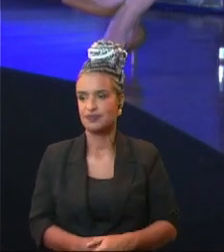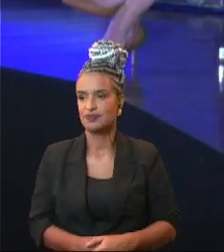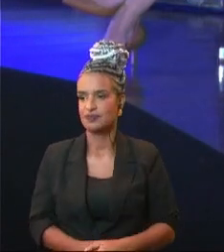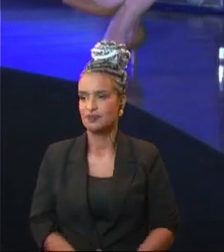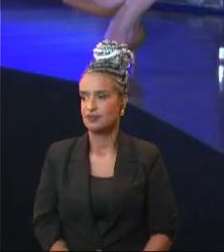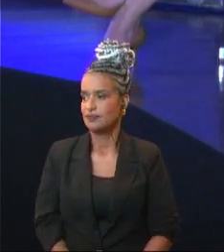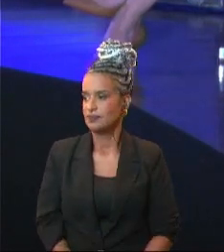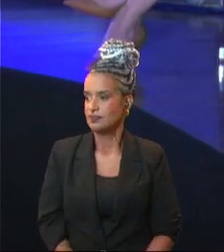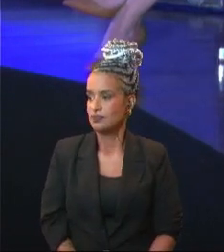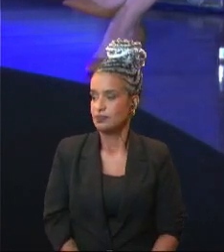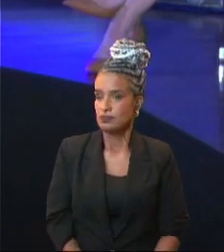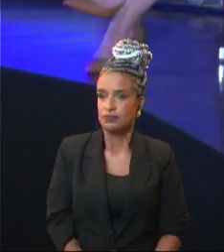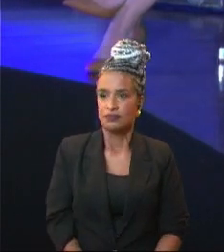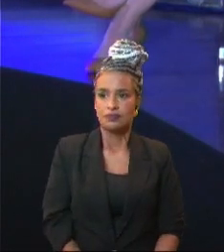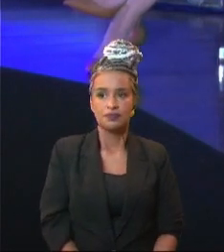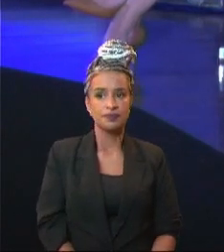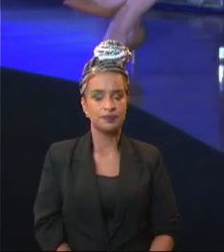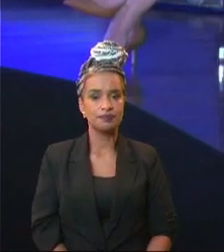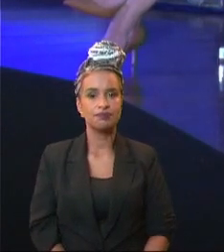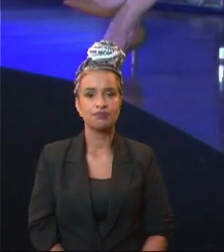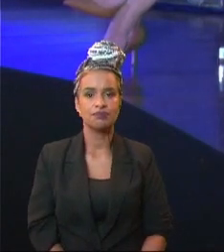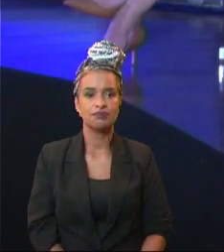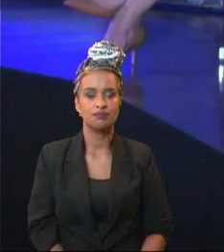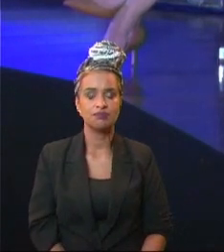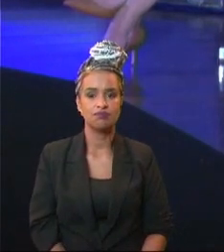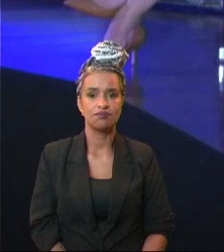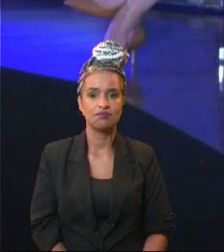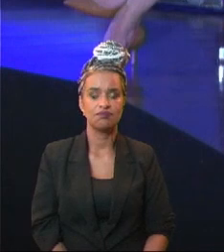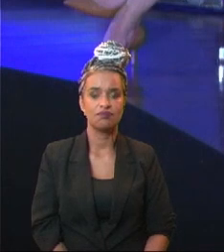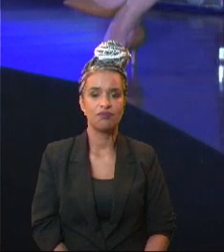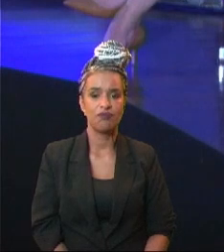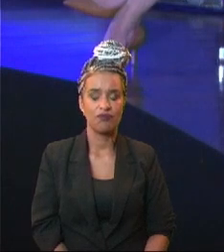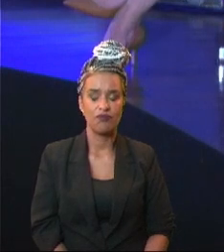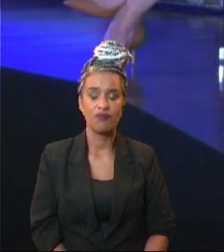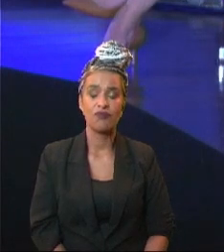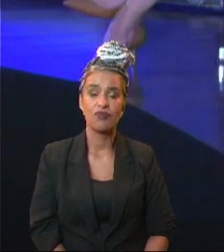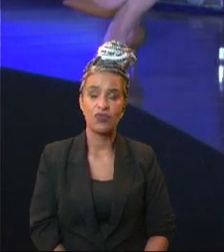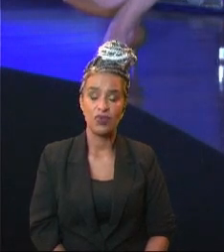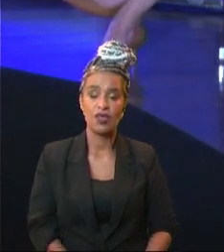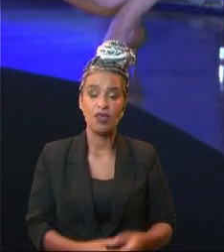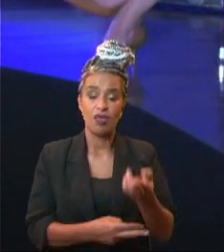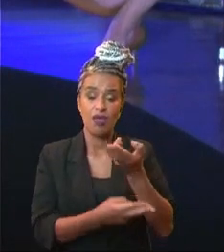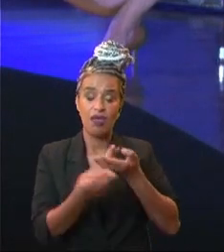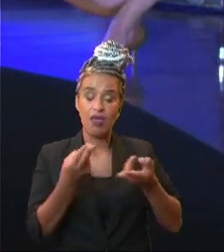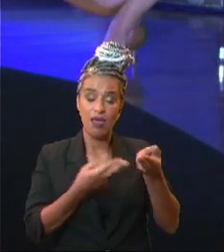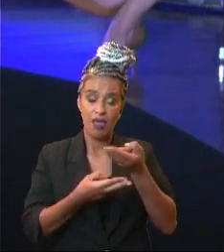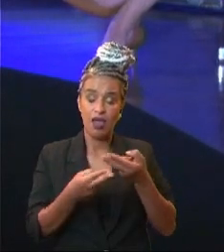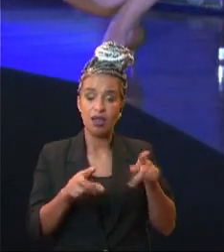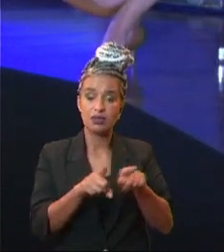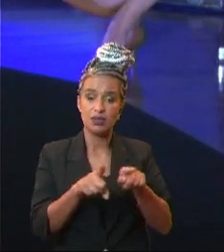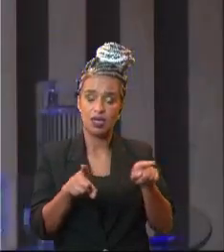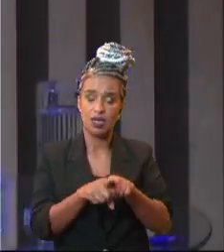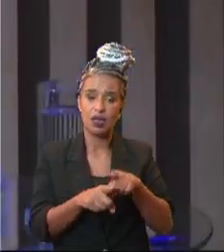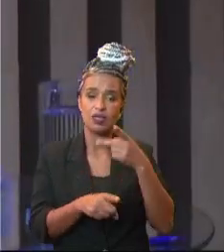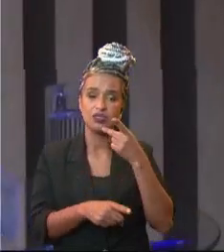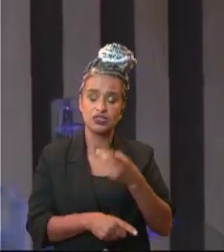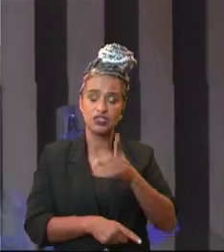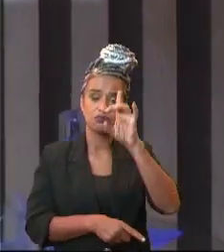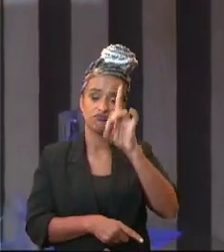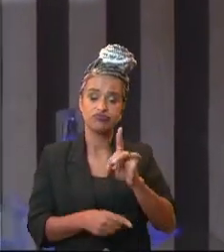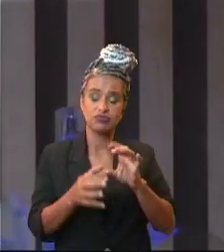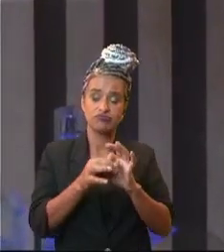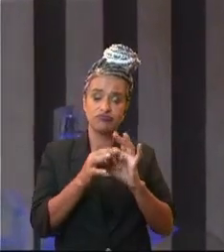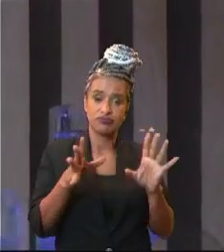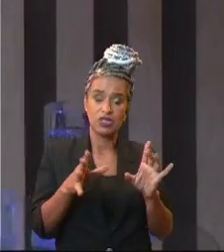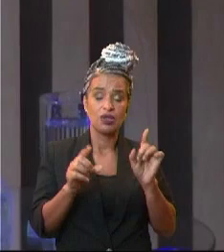China. Fala. Em relações internacionais, a gente discute muito o conceito de democratização das relações